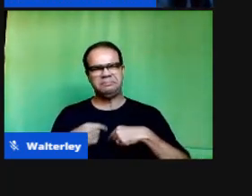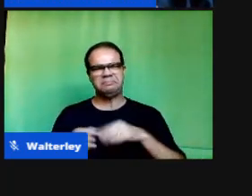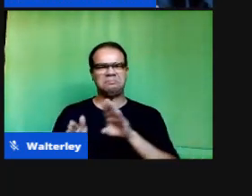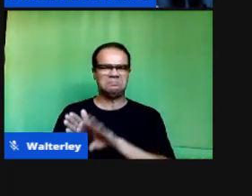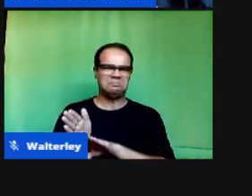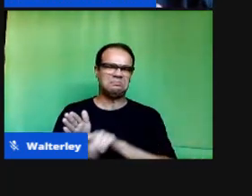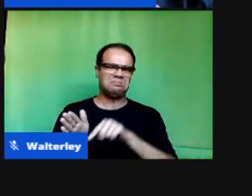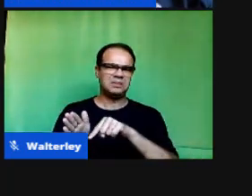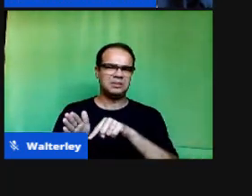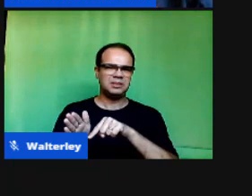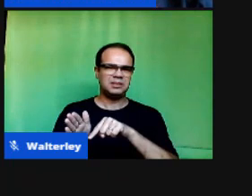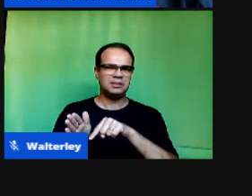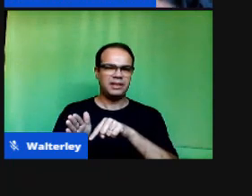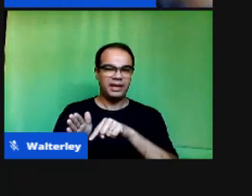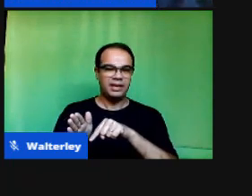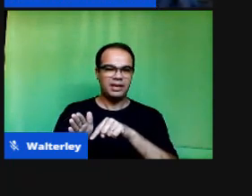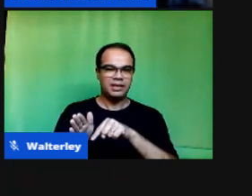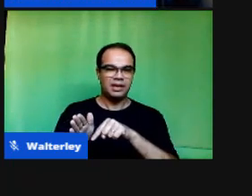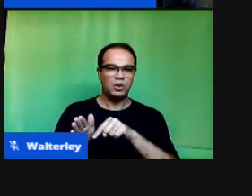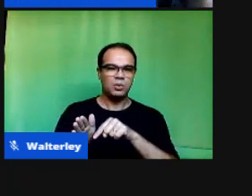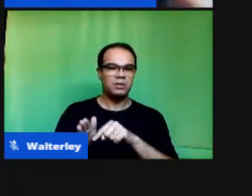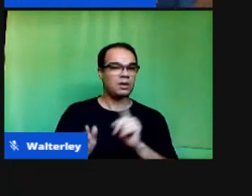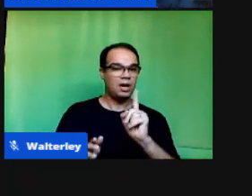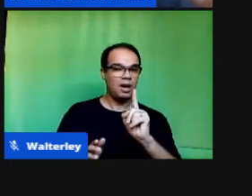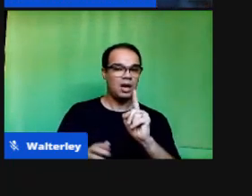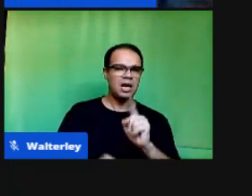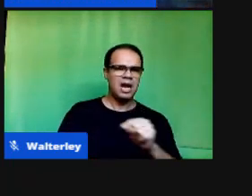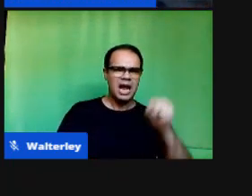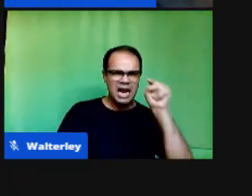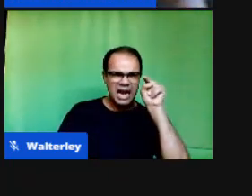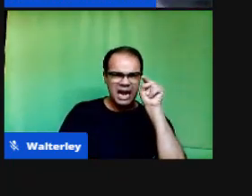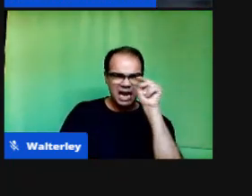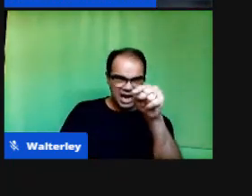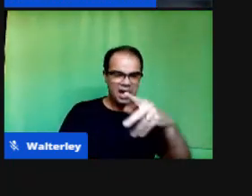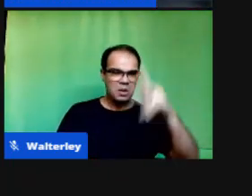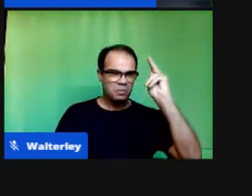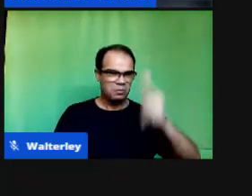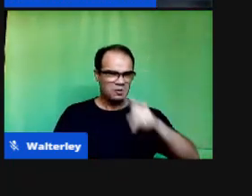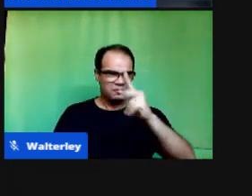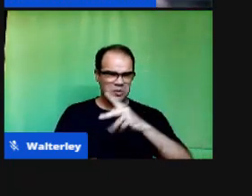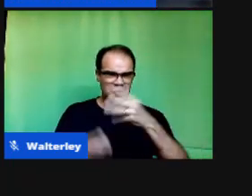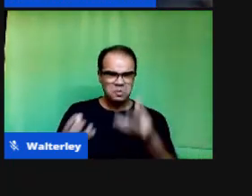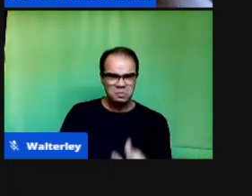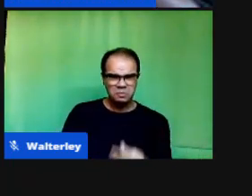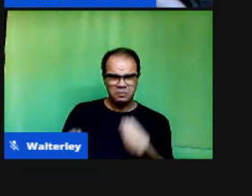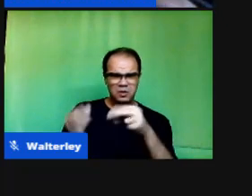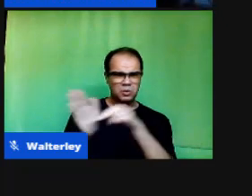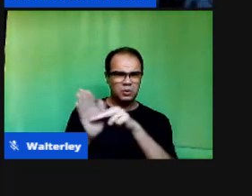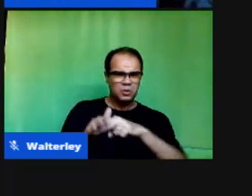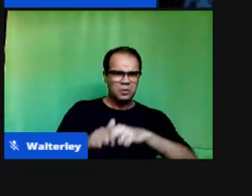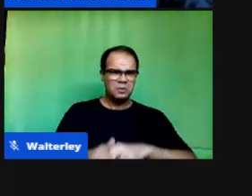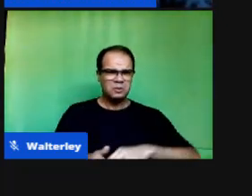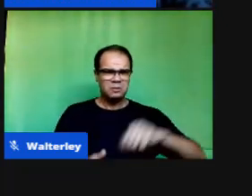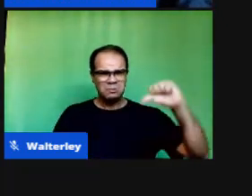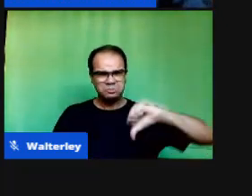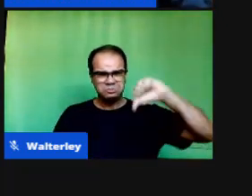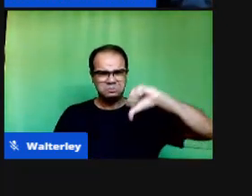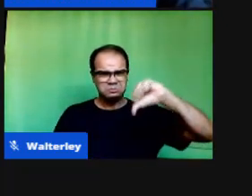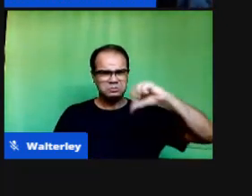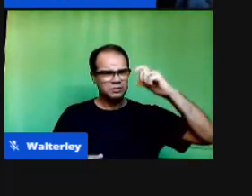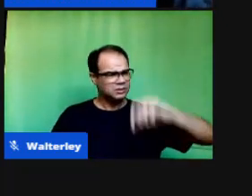para ele a vitória. Quando ele tira a nota baixa, ele transfere para mim que ele não tirou nota